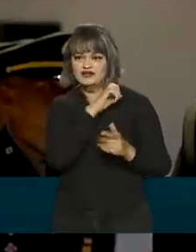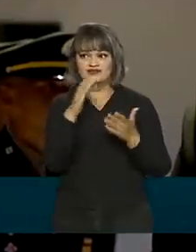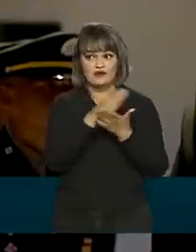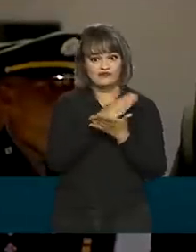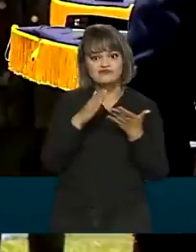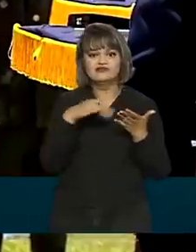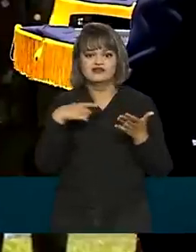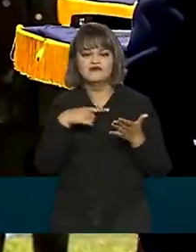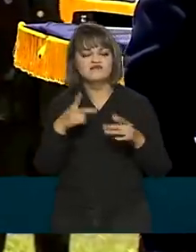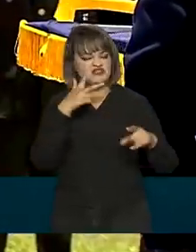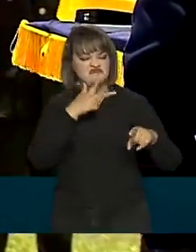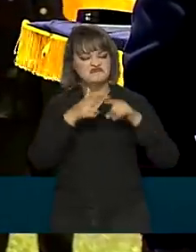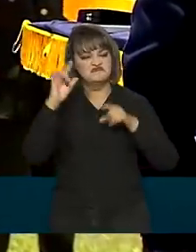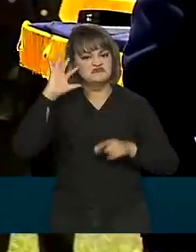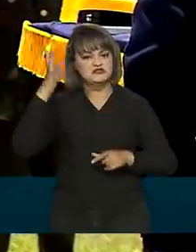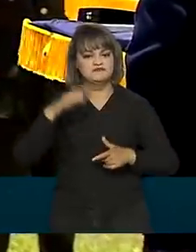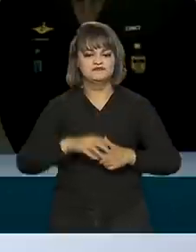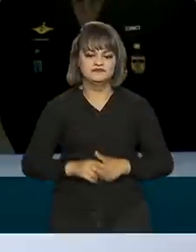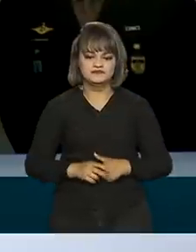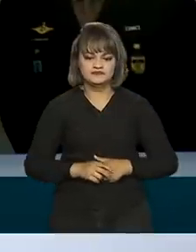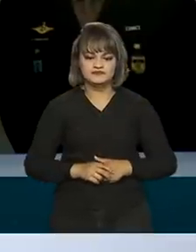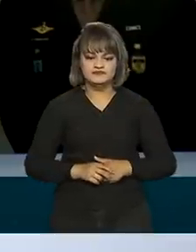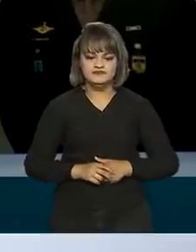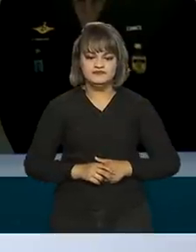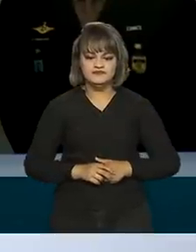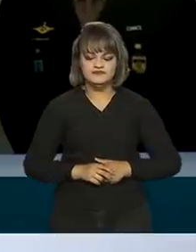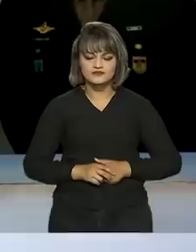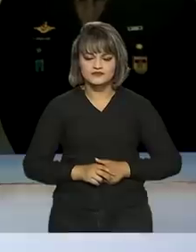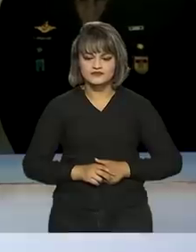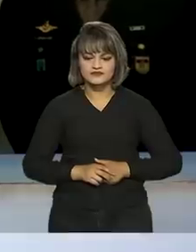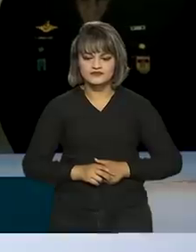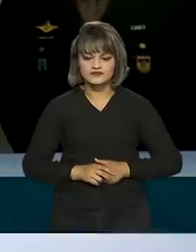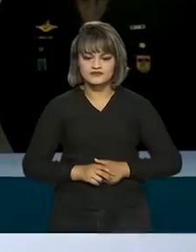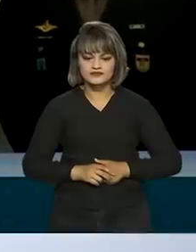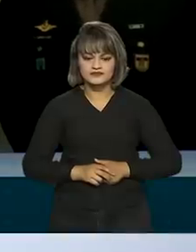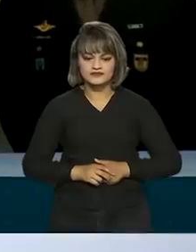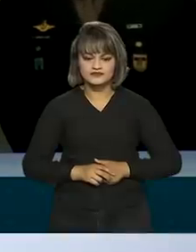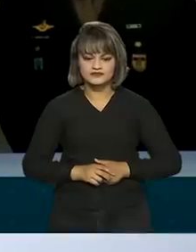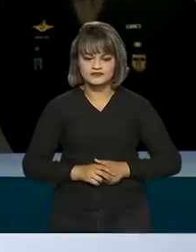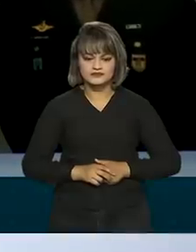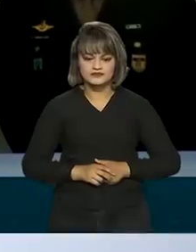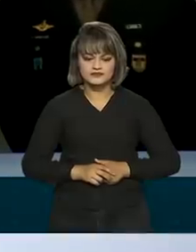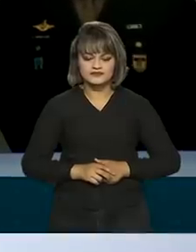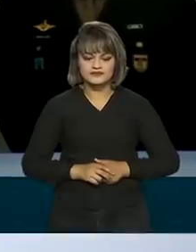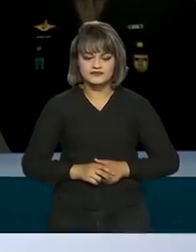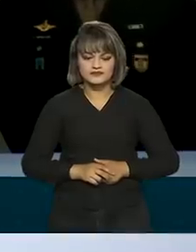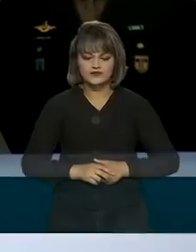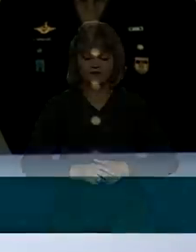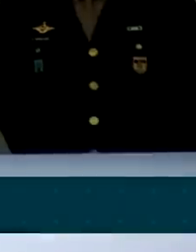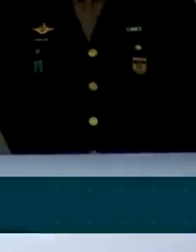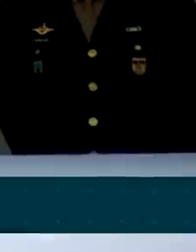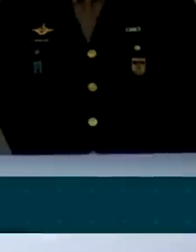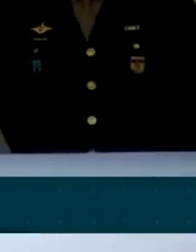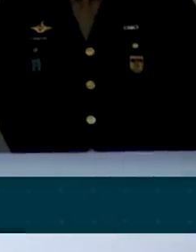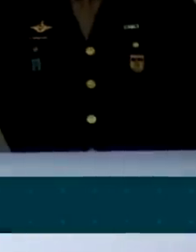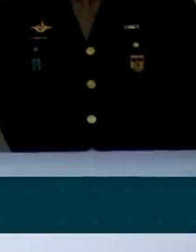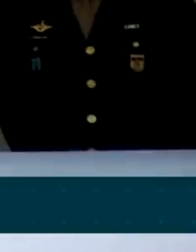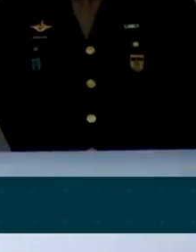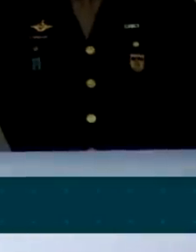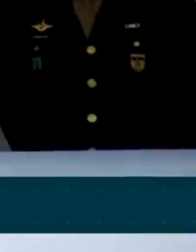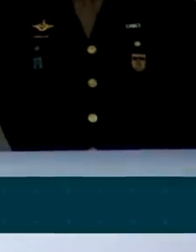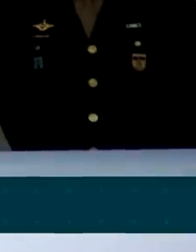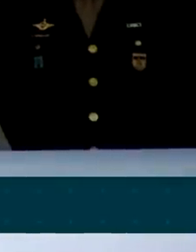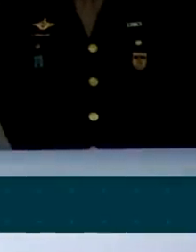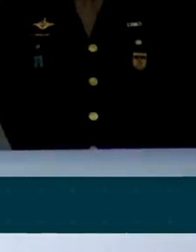enfrentada e vencida pelos militares diante do ineditismo da situação e das medidas a gente tivas